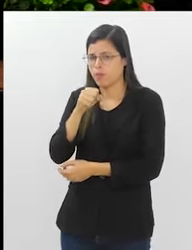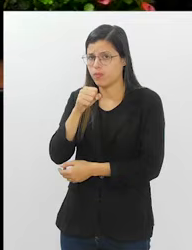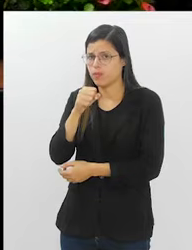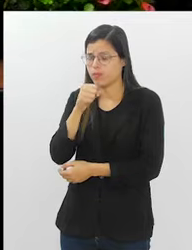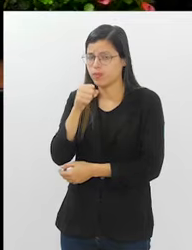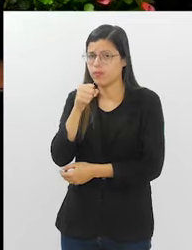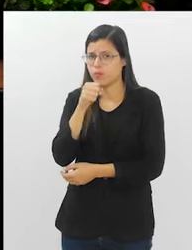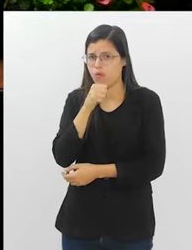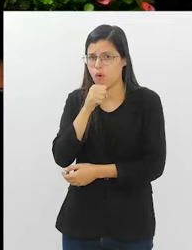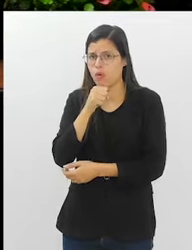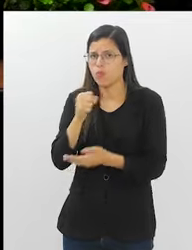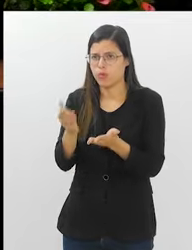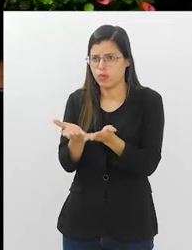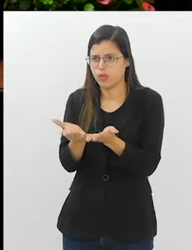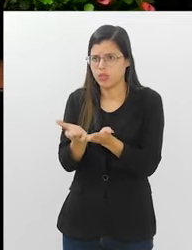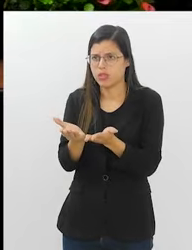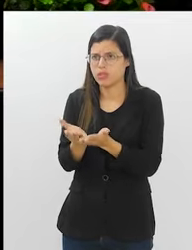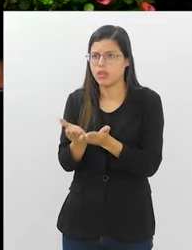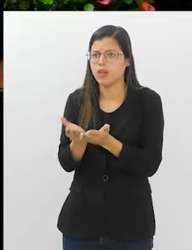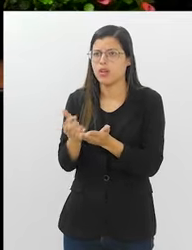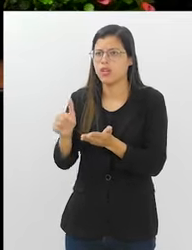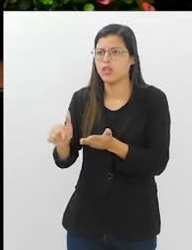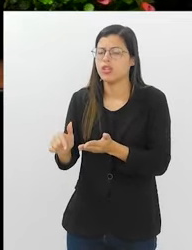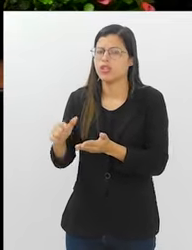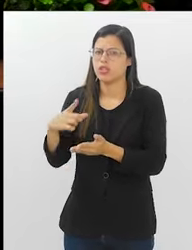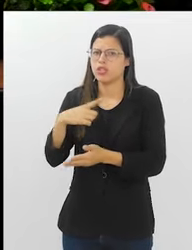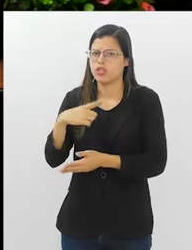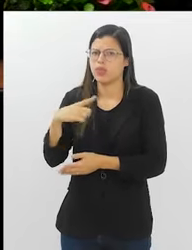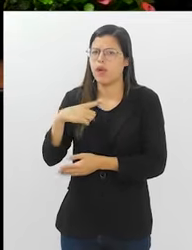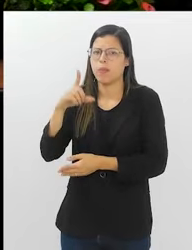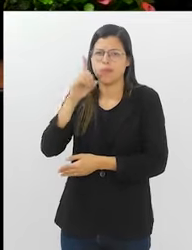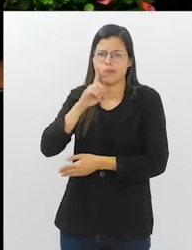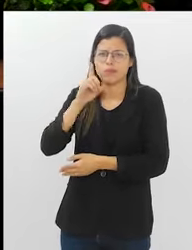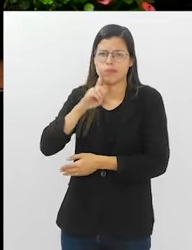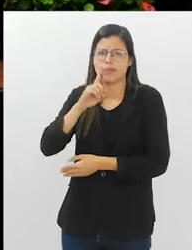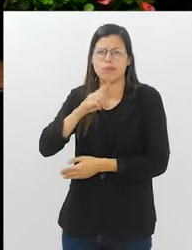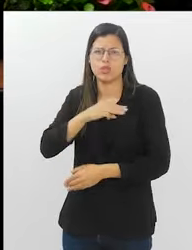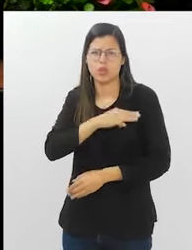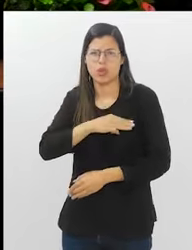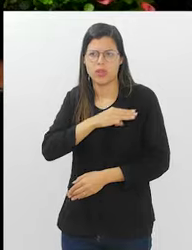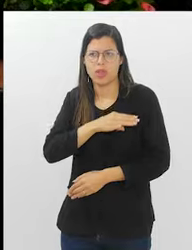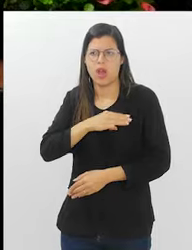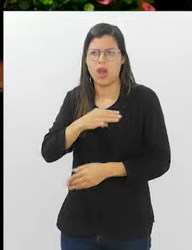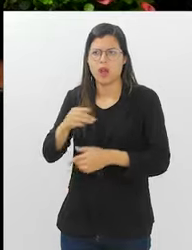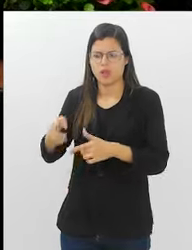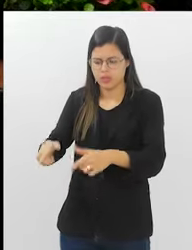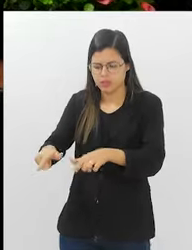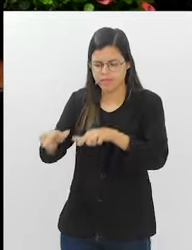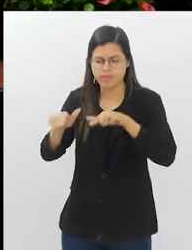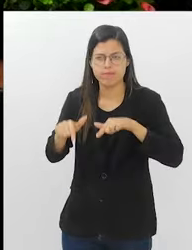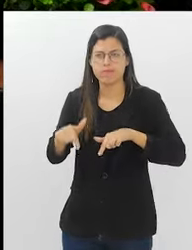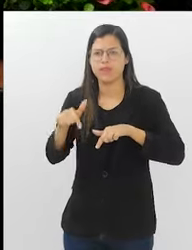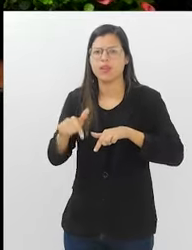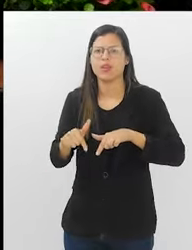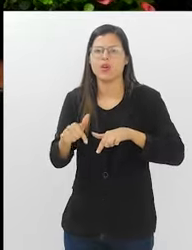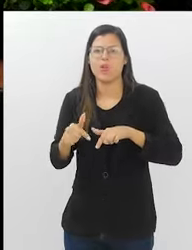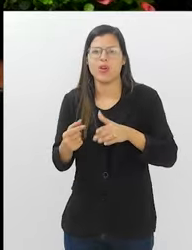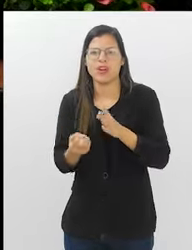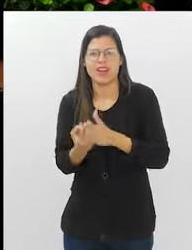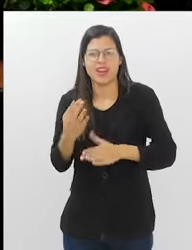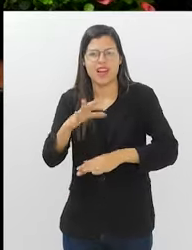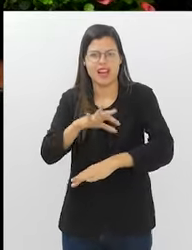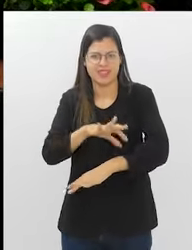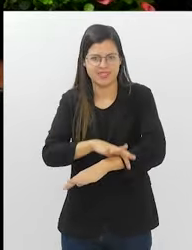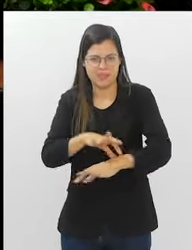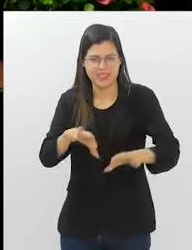missionários americanos que fundaram a Assembleia de Deus no Brasil, aquele diploma. Então, ela disse que ela ficava brincando entre os